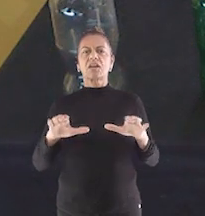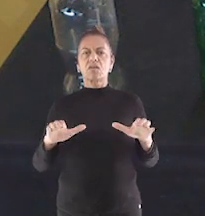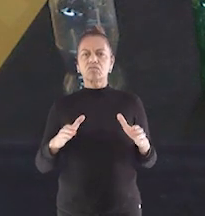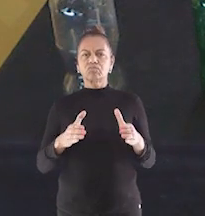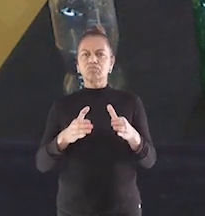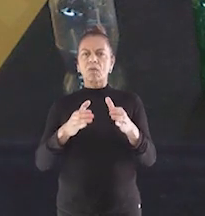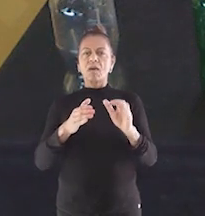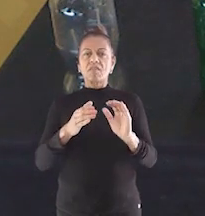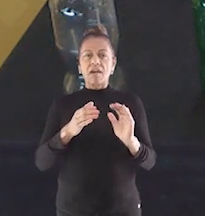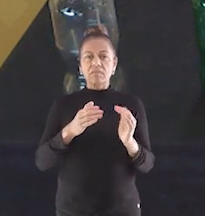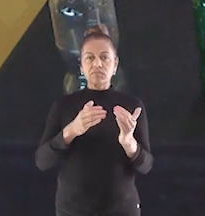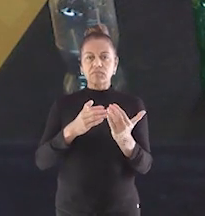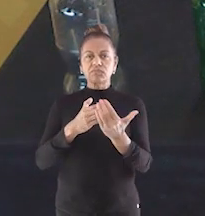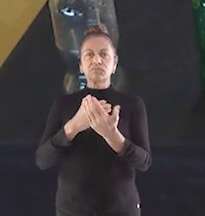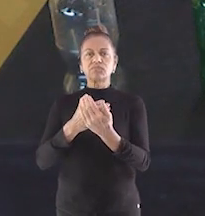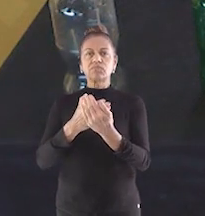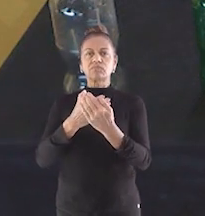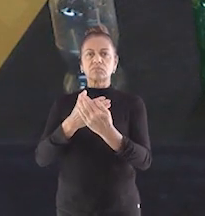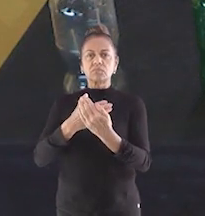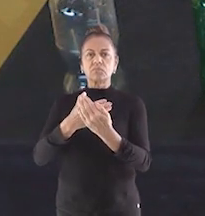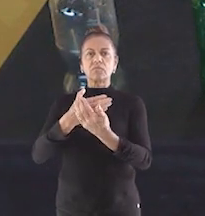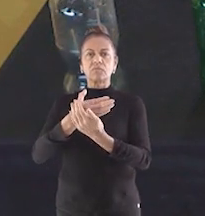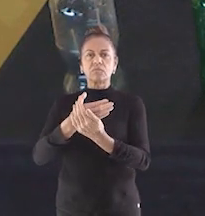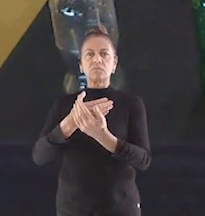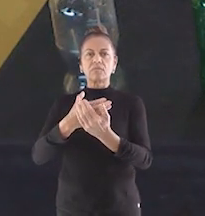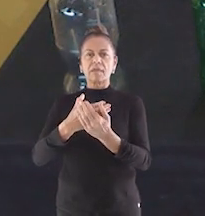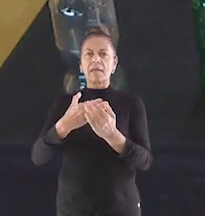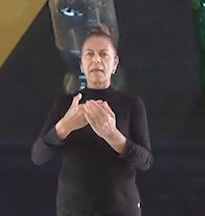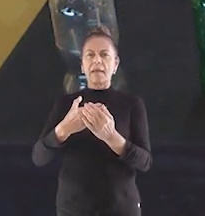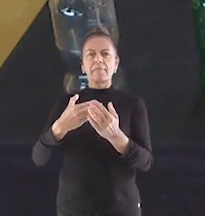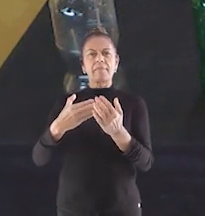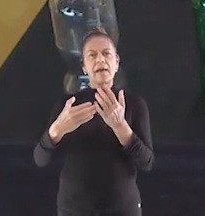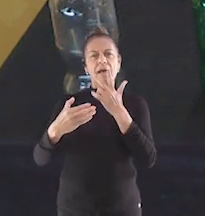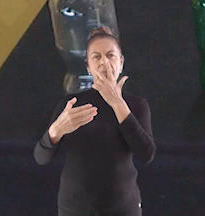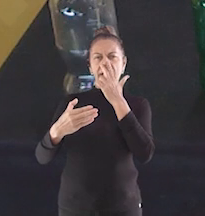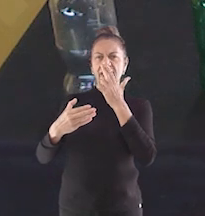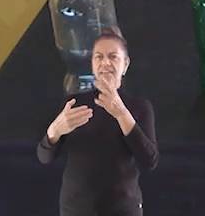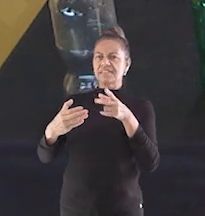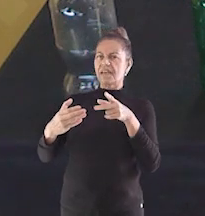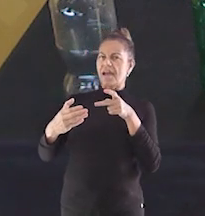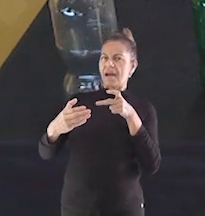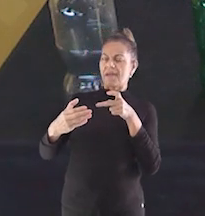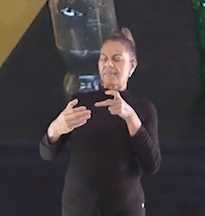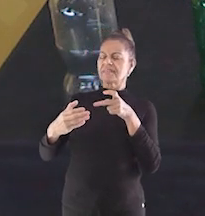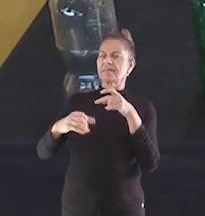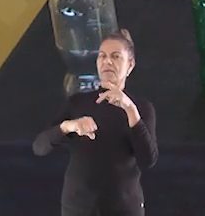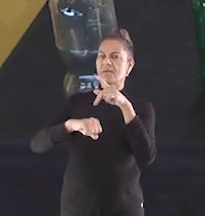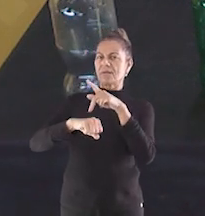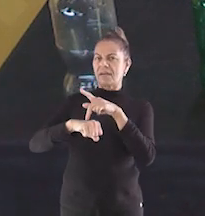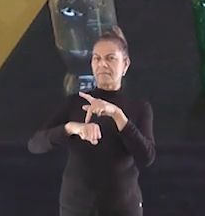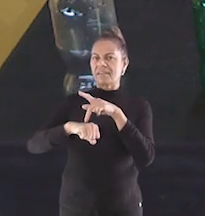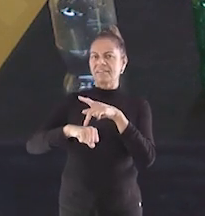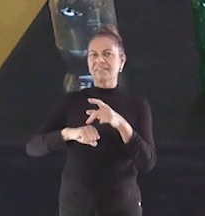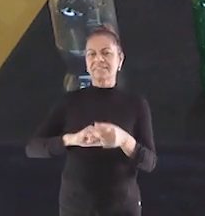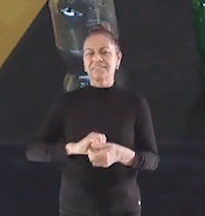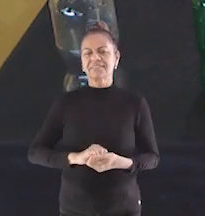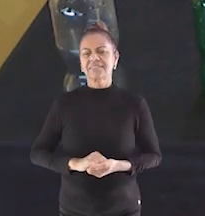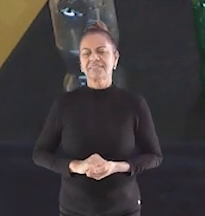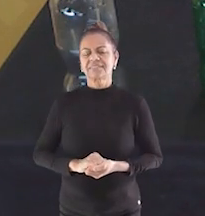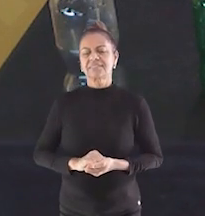E aí você vai fazer isso em torno de todo esse papel, para dar a impressão de que realmente é uma